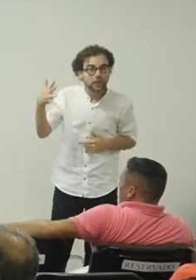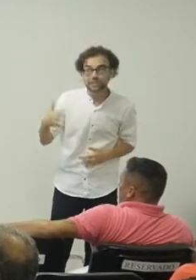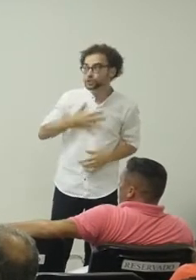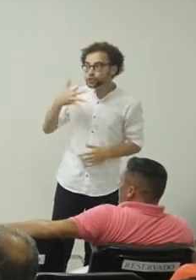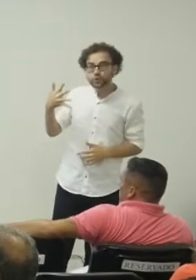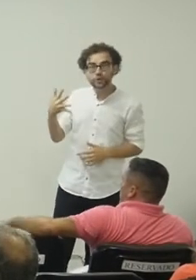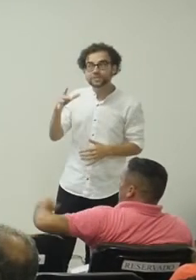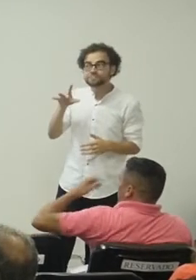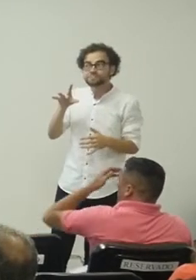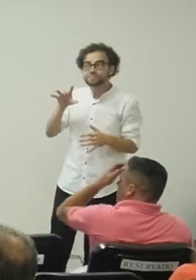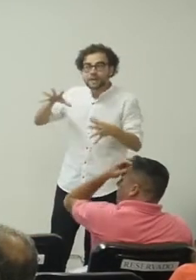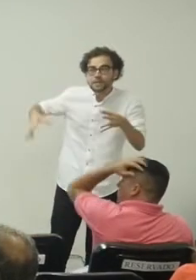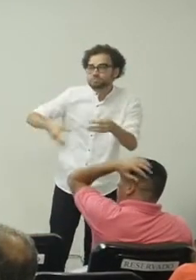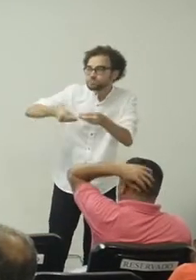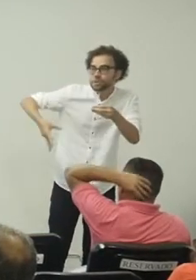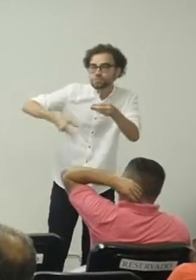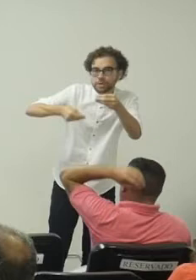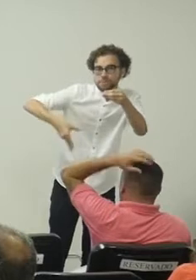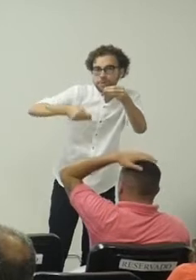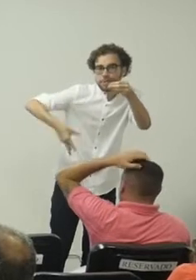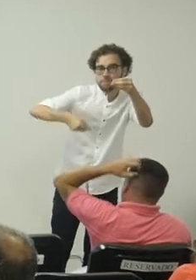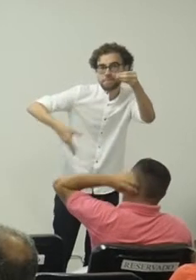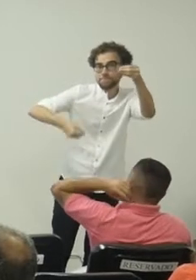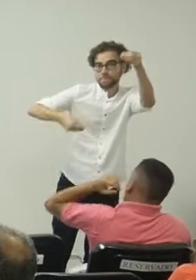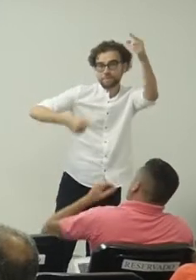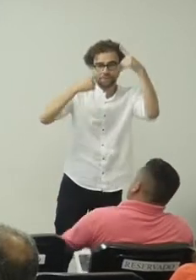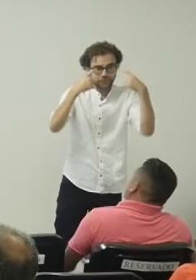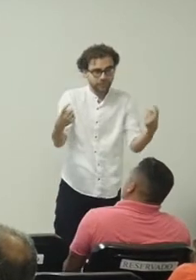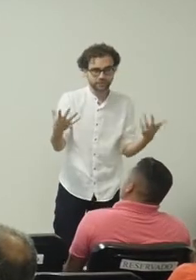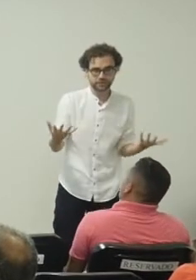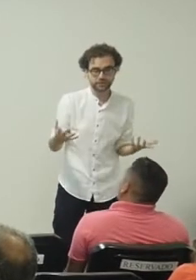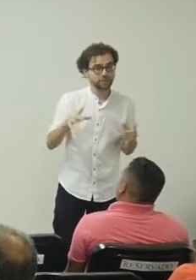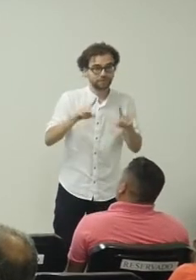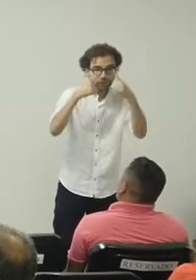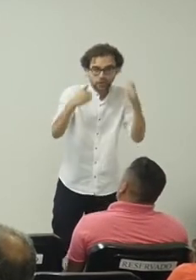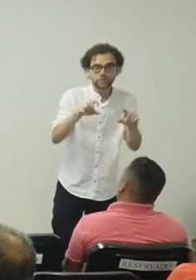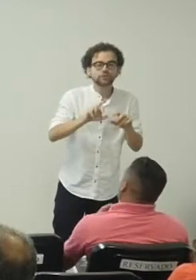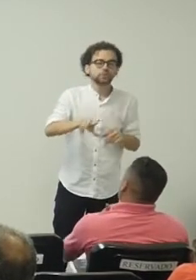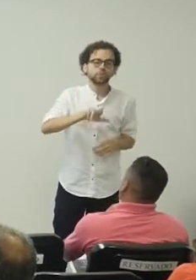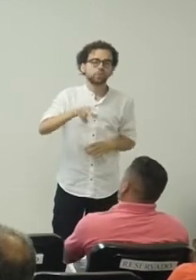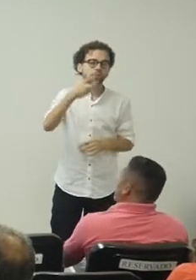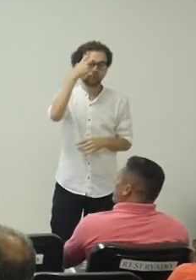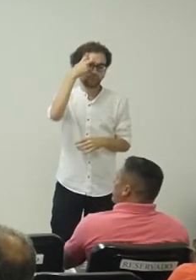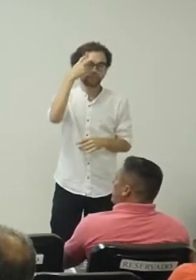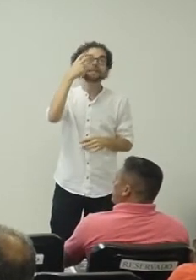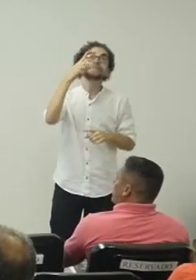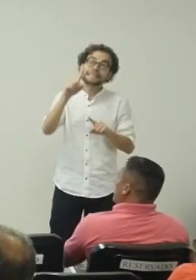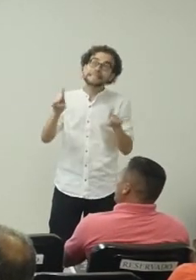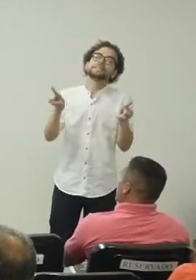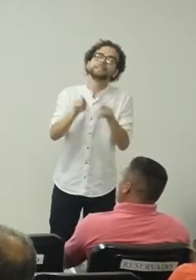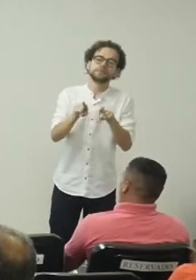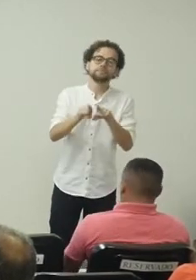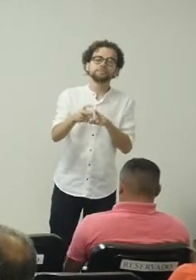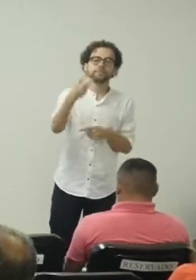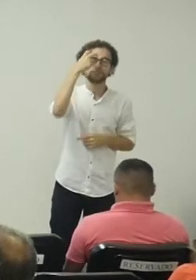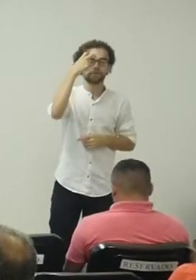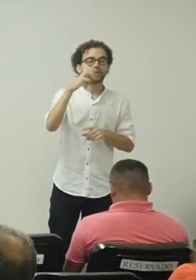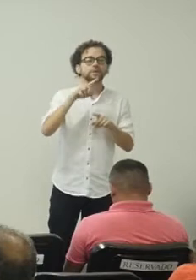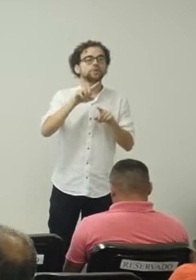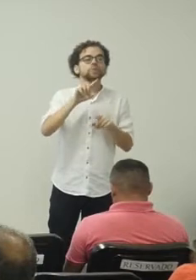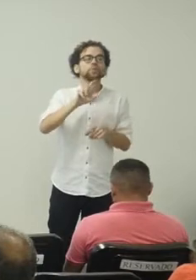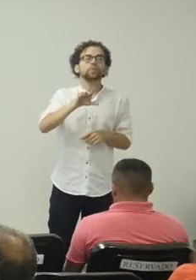só incrementam nessa violência. Então, a violência para a gente não é só cultural, ela também é cultural, né? Ela não é